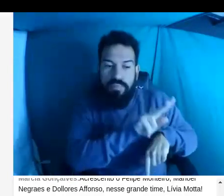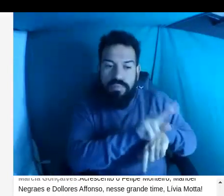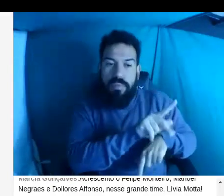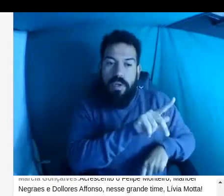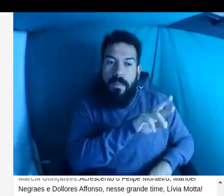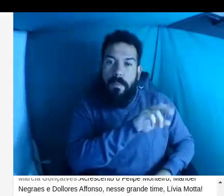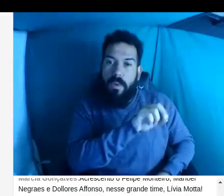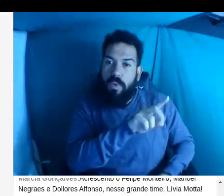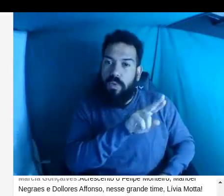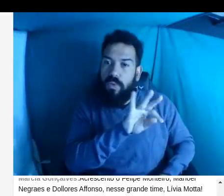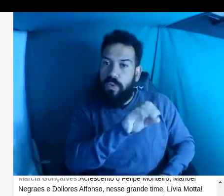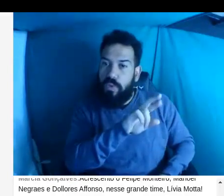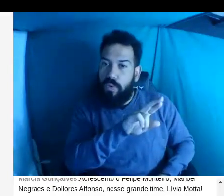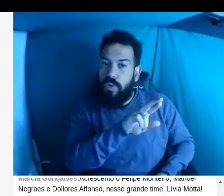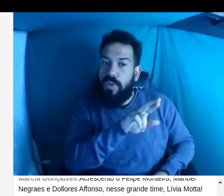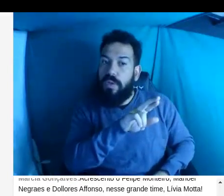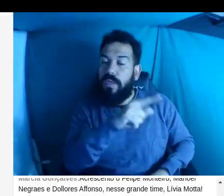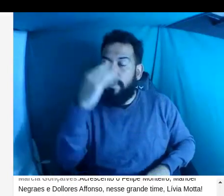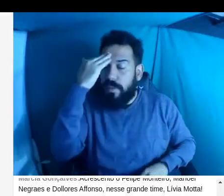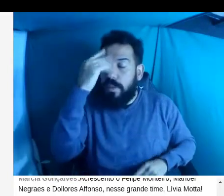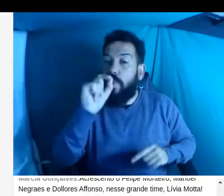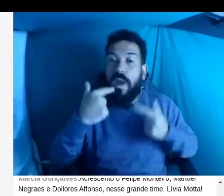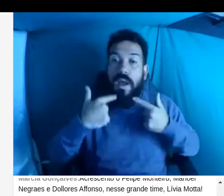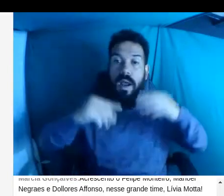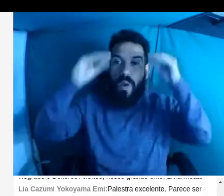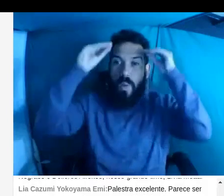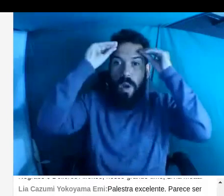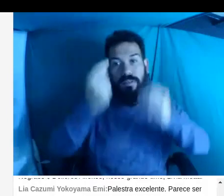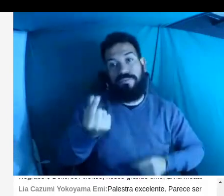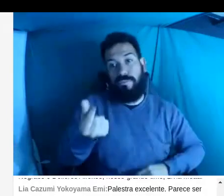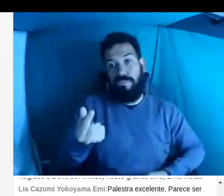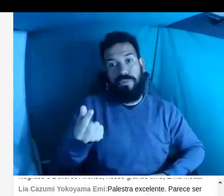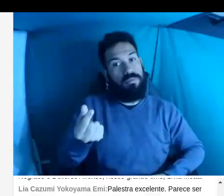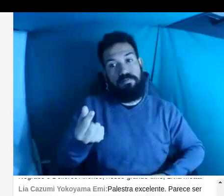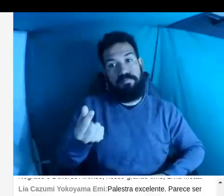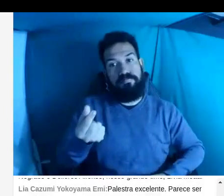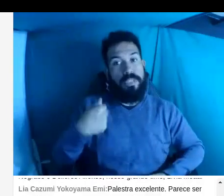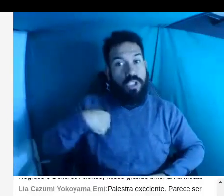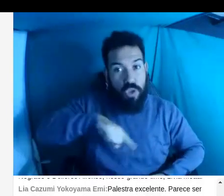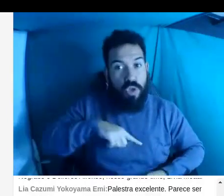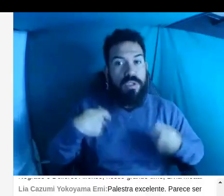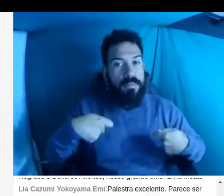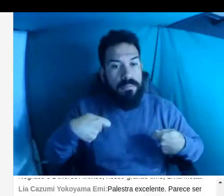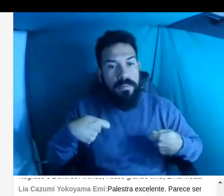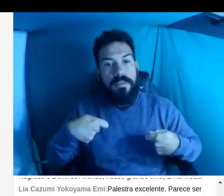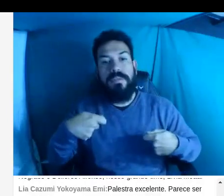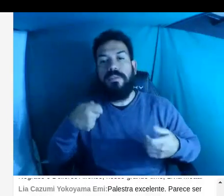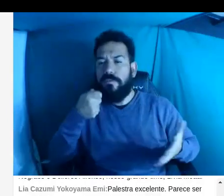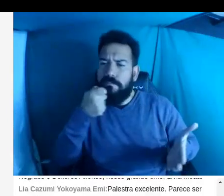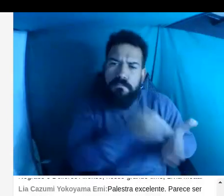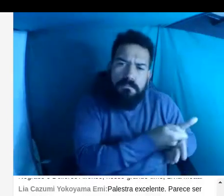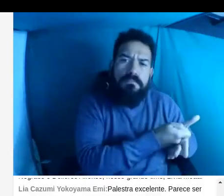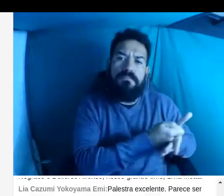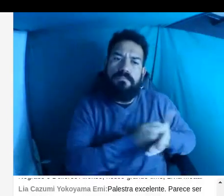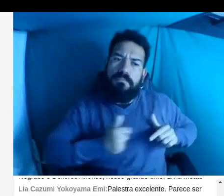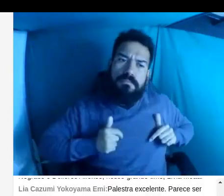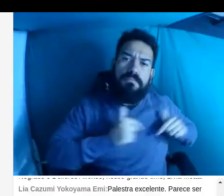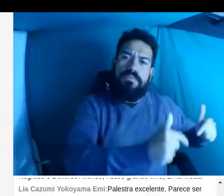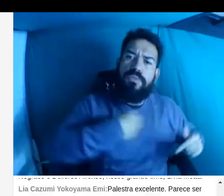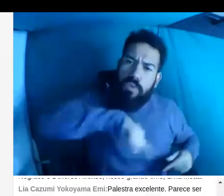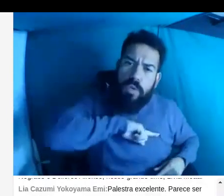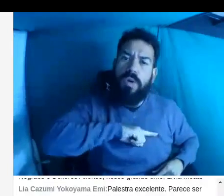na maioria deles, da linguagem financeira. E a gente precisa fazer pressão, não só como um direito, mas como consumidores de audiodescrição.